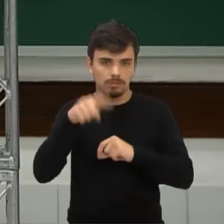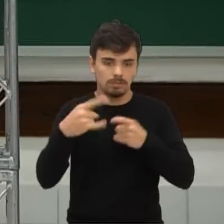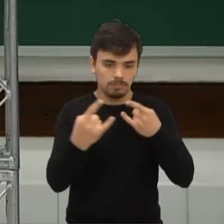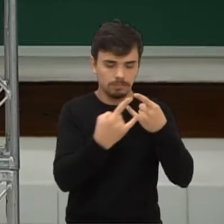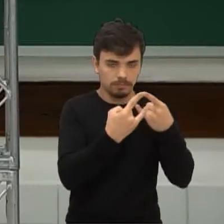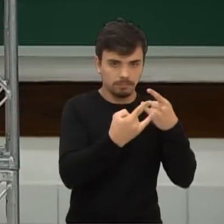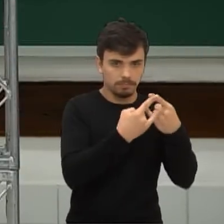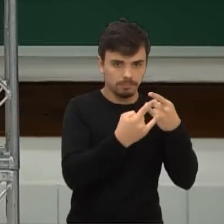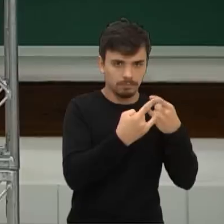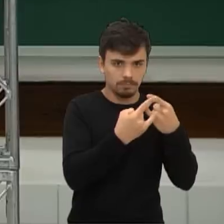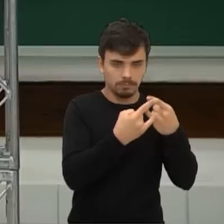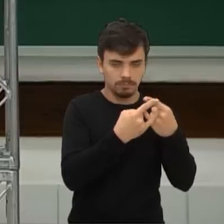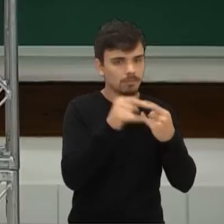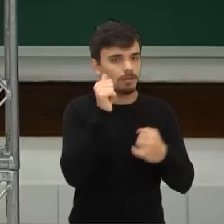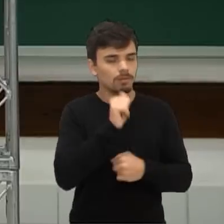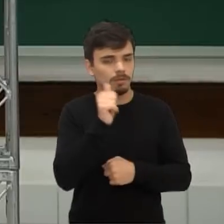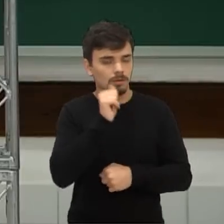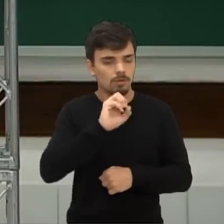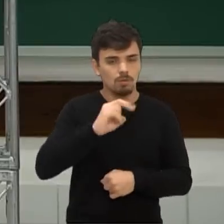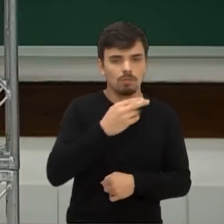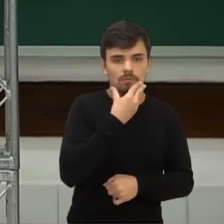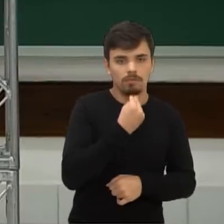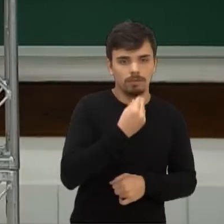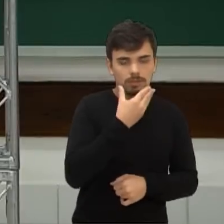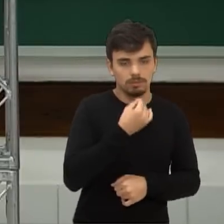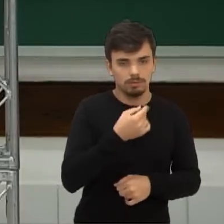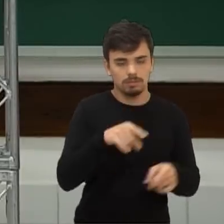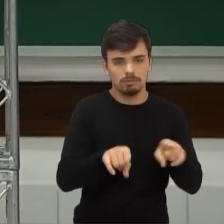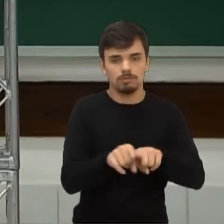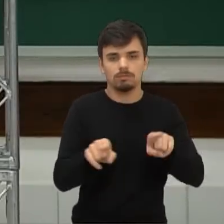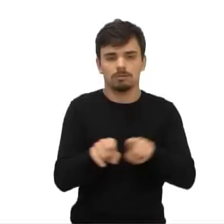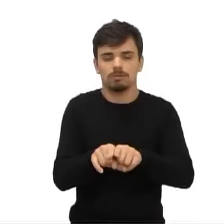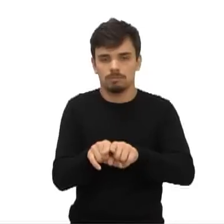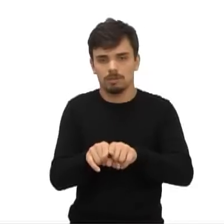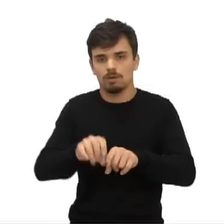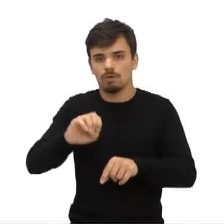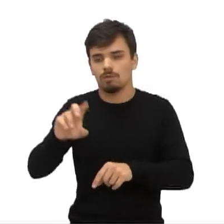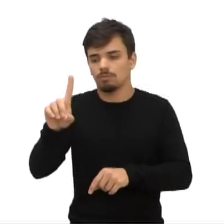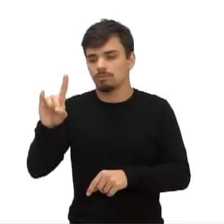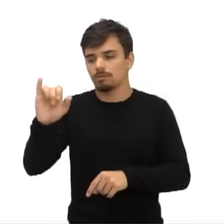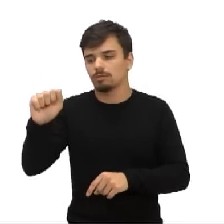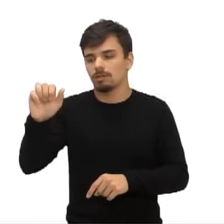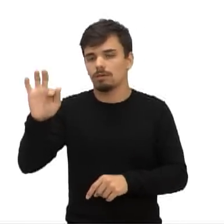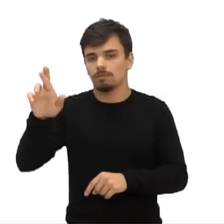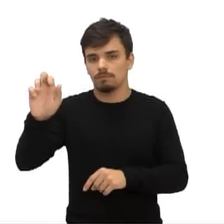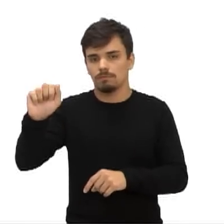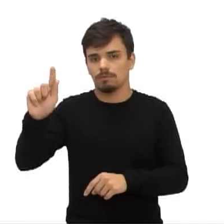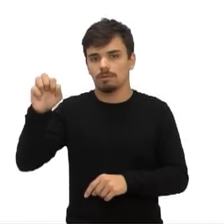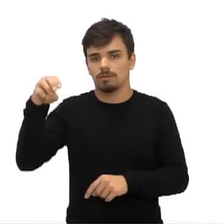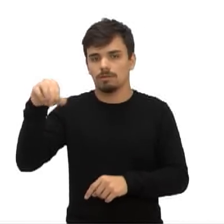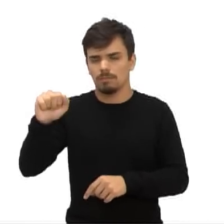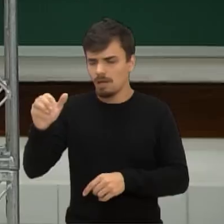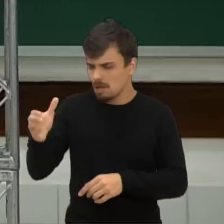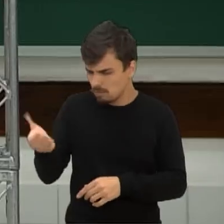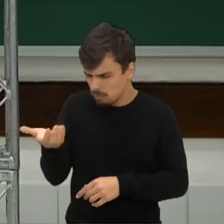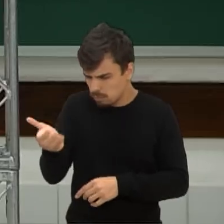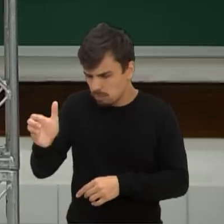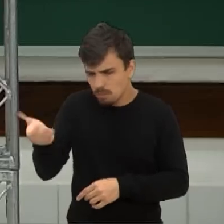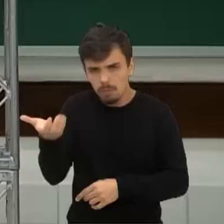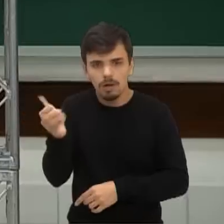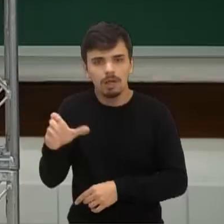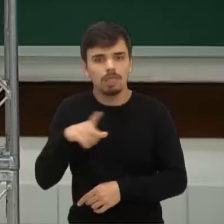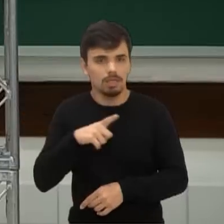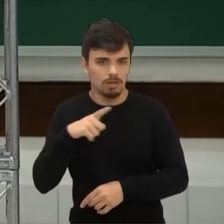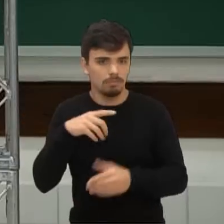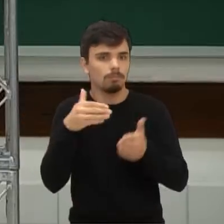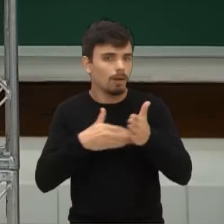a camisinha, masculina ou a feminina, e o diafragma, que é aquela cúpula redondinha que também